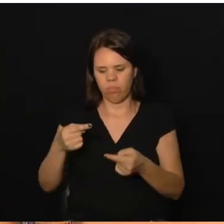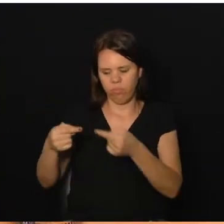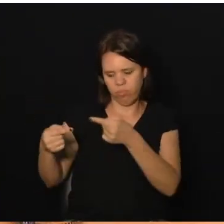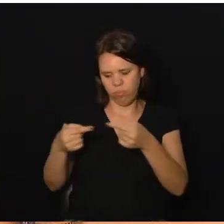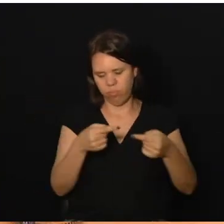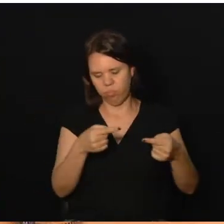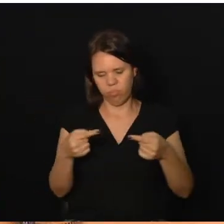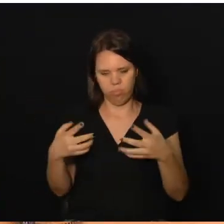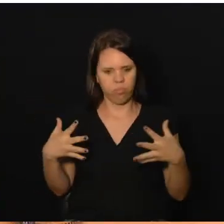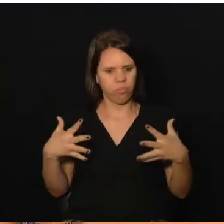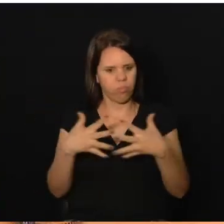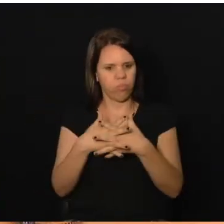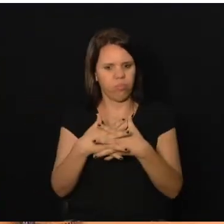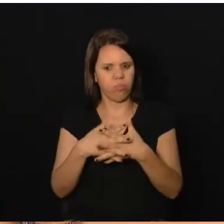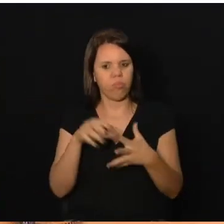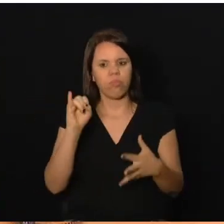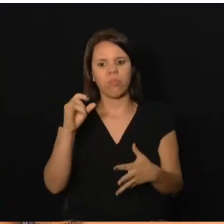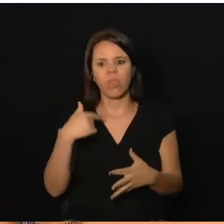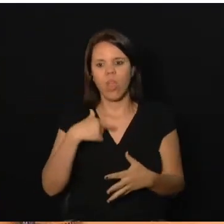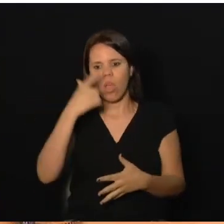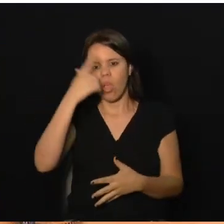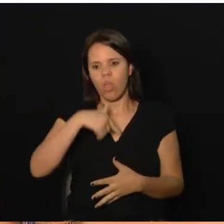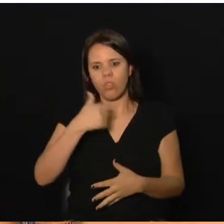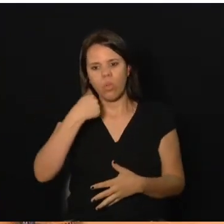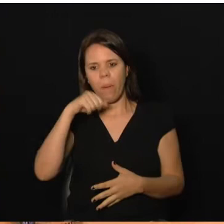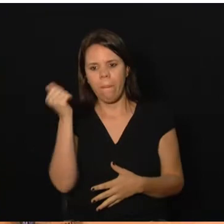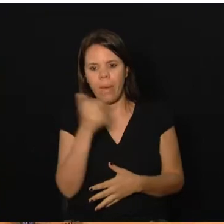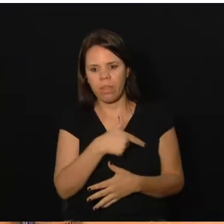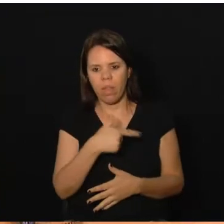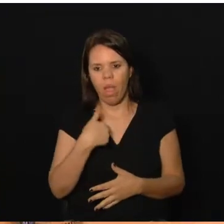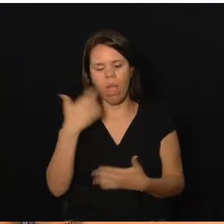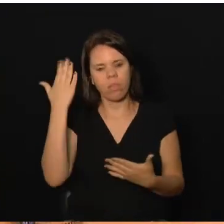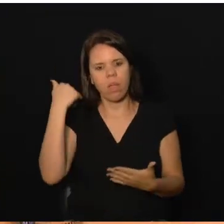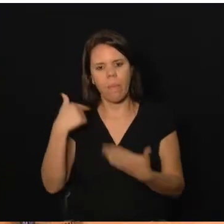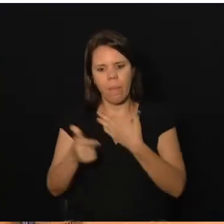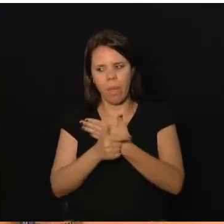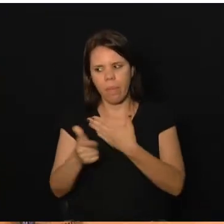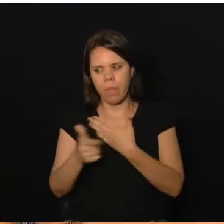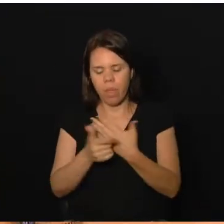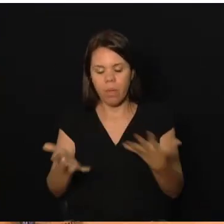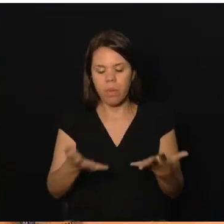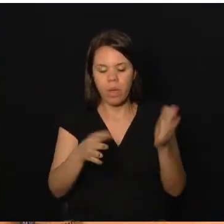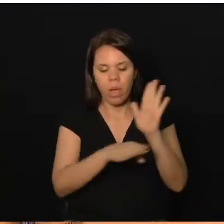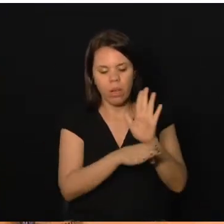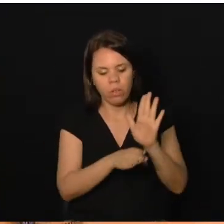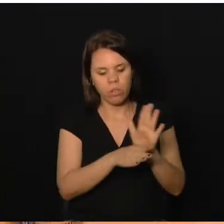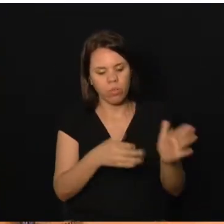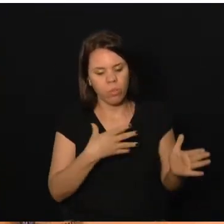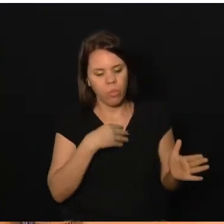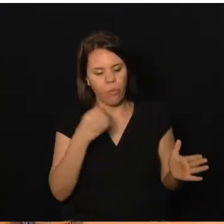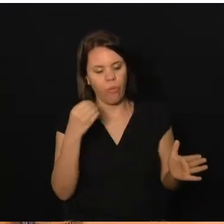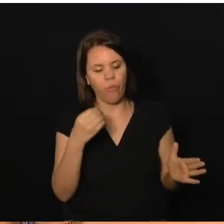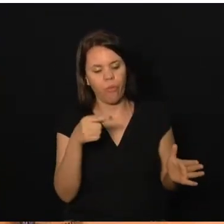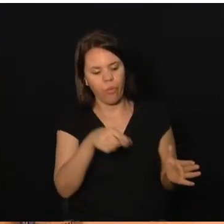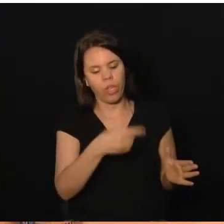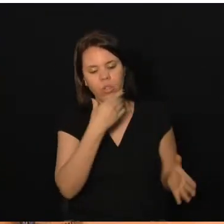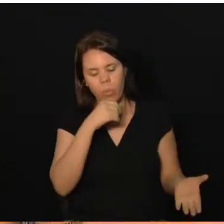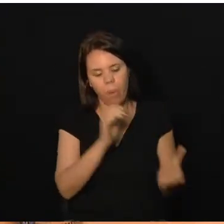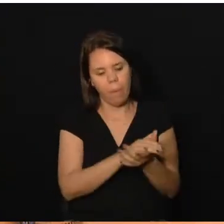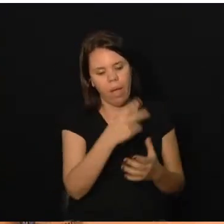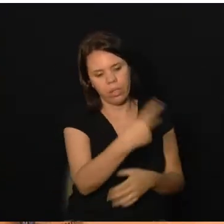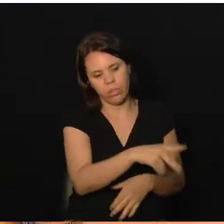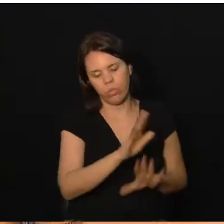mas se eu sou uma madrasta, eu preciso saber qual que é o meu papel e minha contribuição mediante o meu enteado. Se está